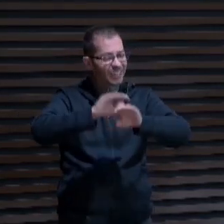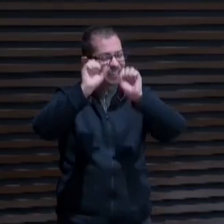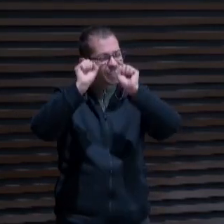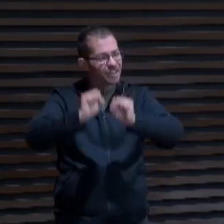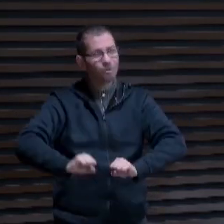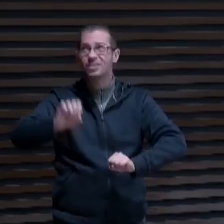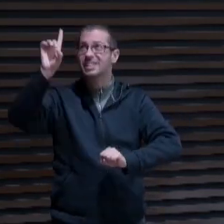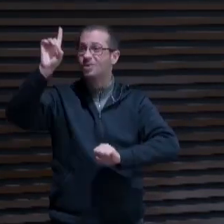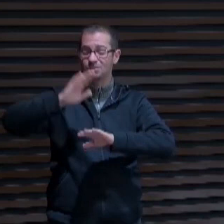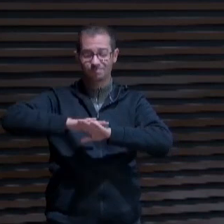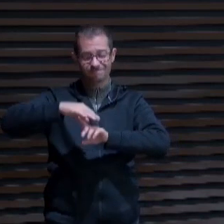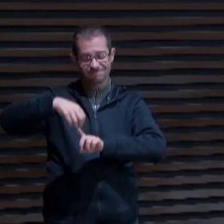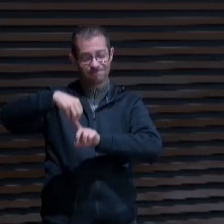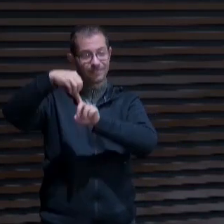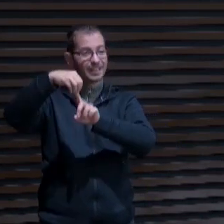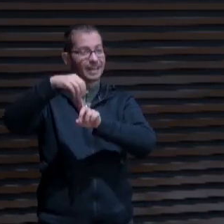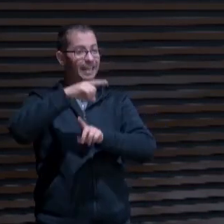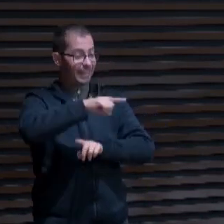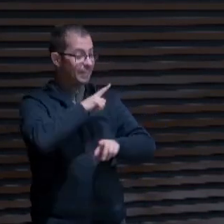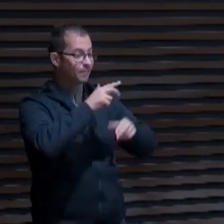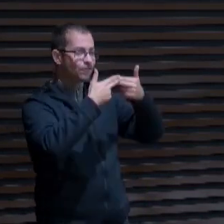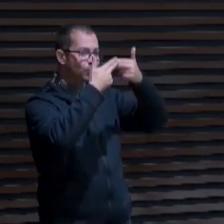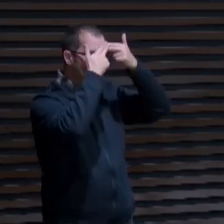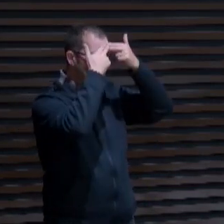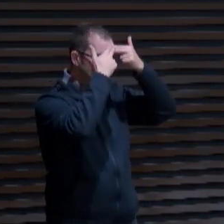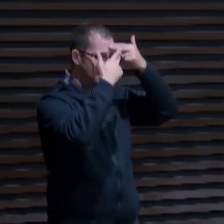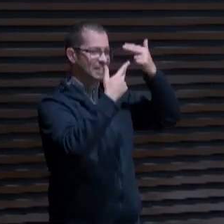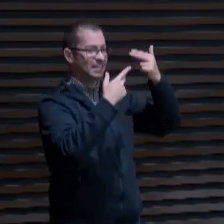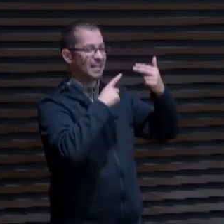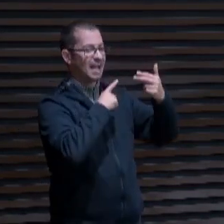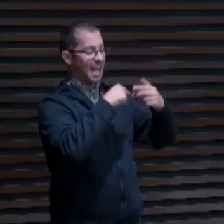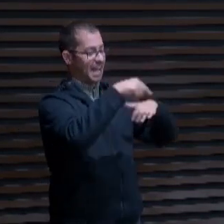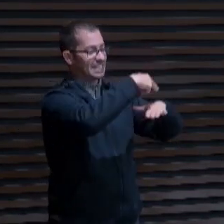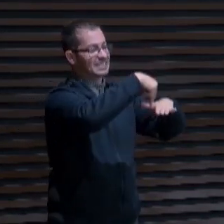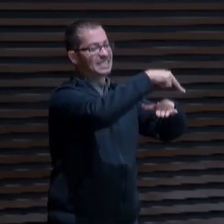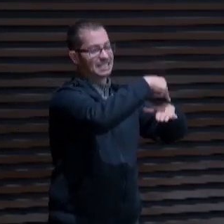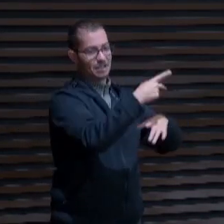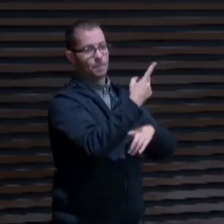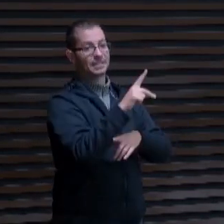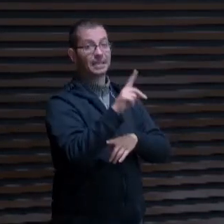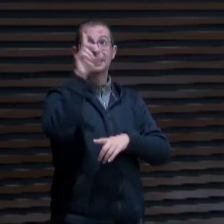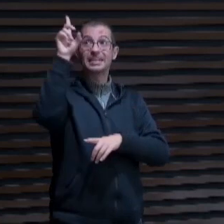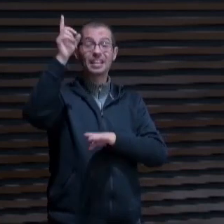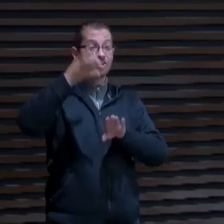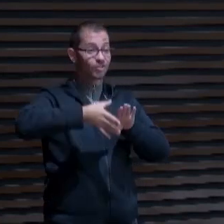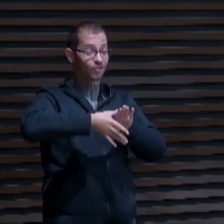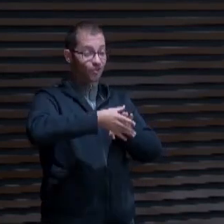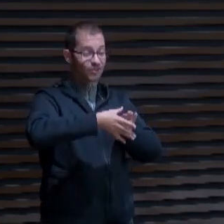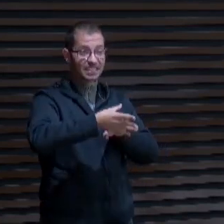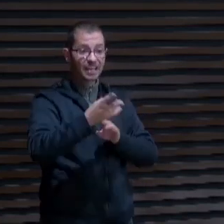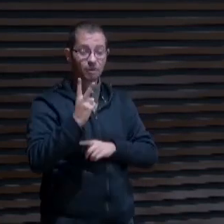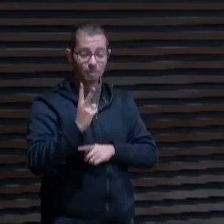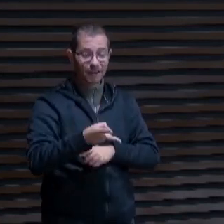das nações e anula os intentos dos povos. O conselho do Senhor dura para sempre, os